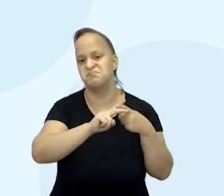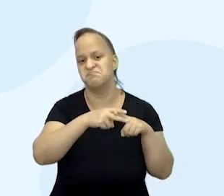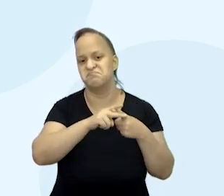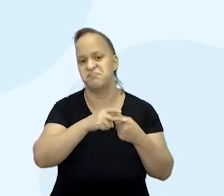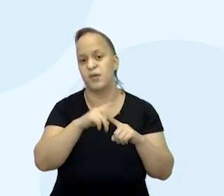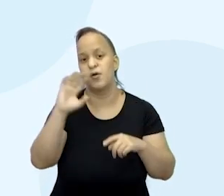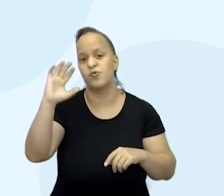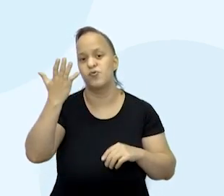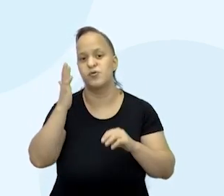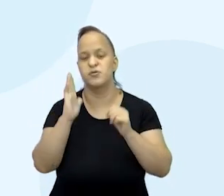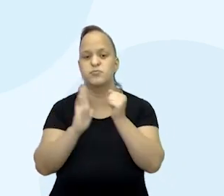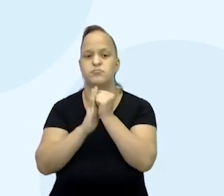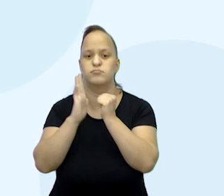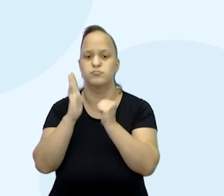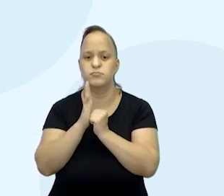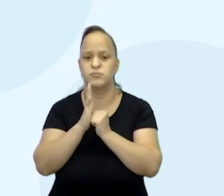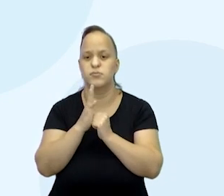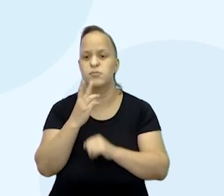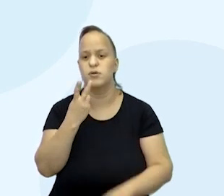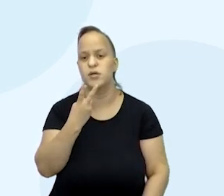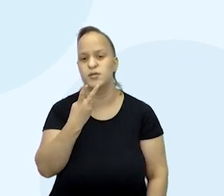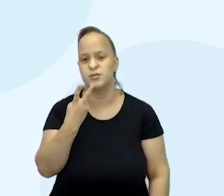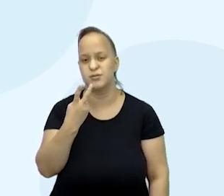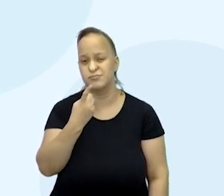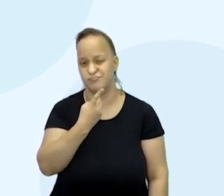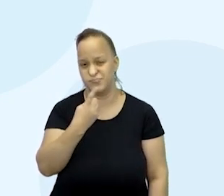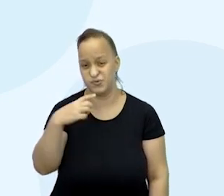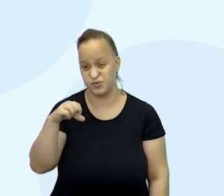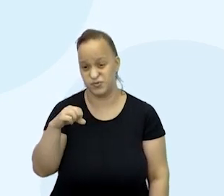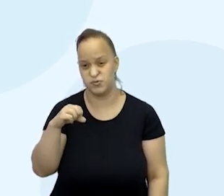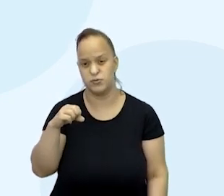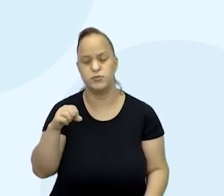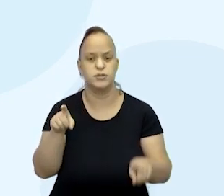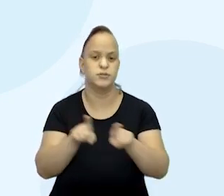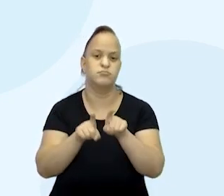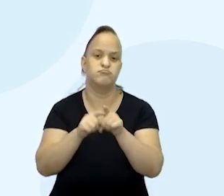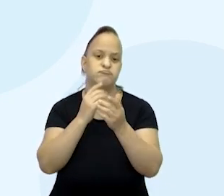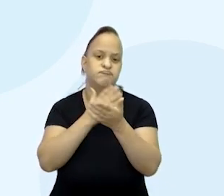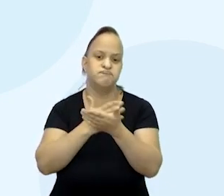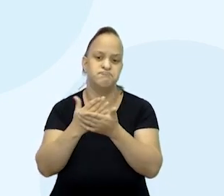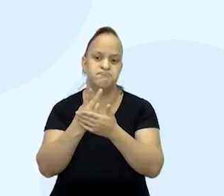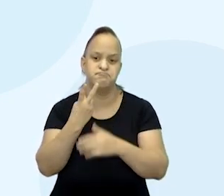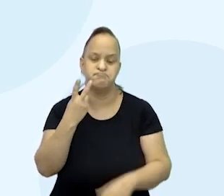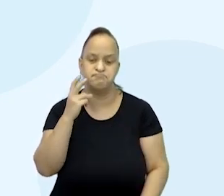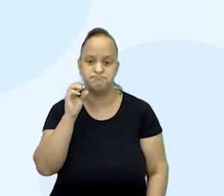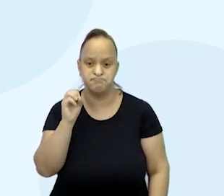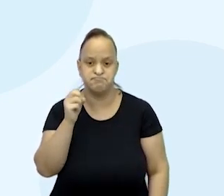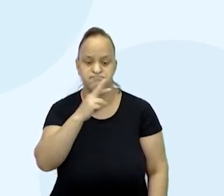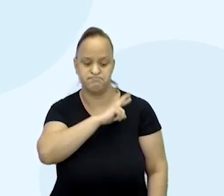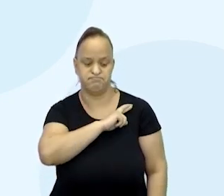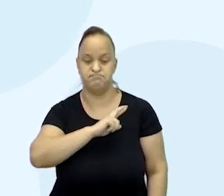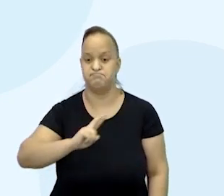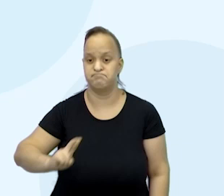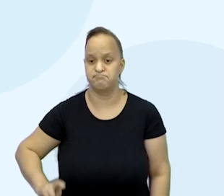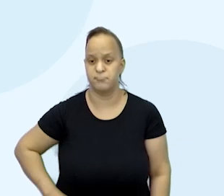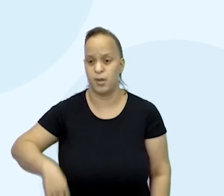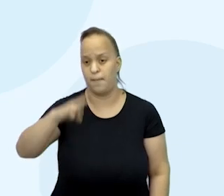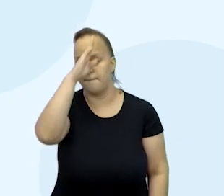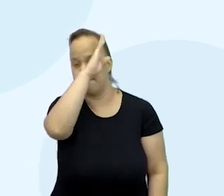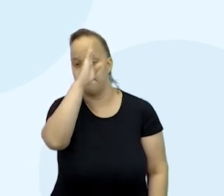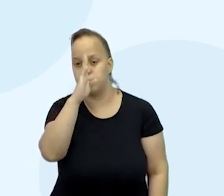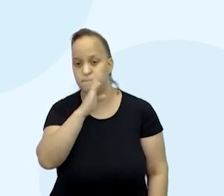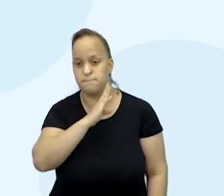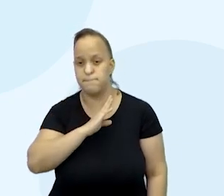final do século XIX e começo do século XX. Mais precisamente, com o início da República no Brasil e